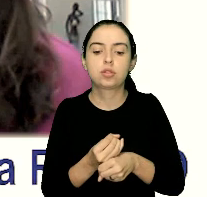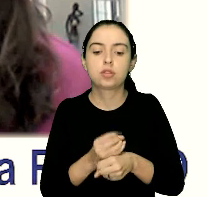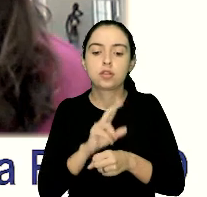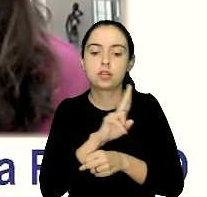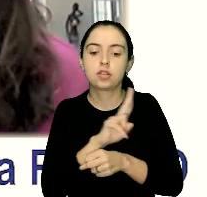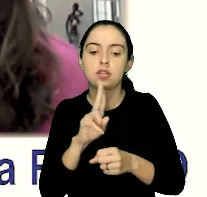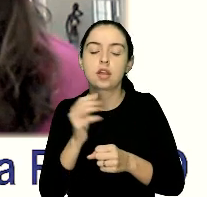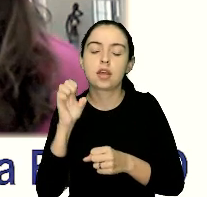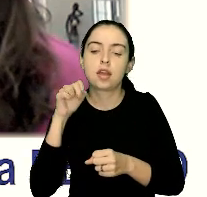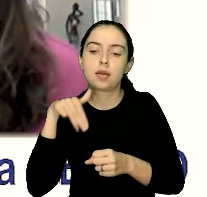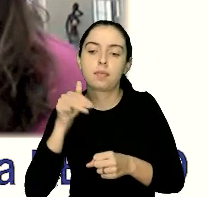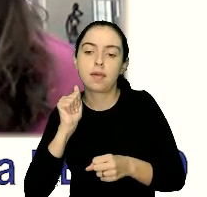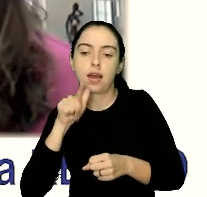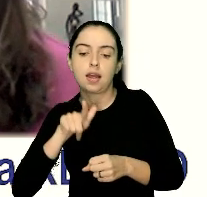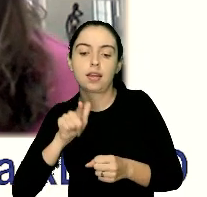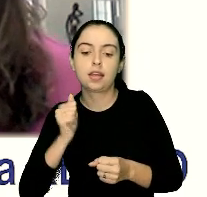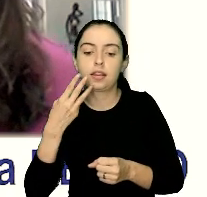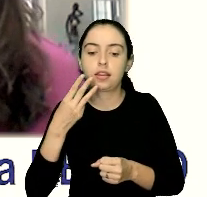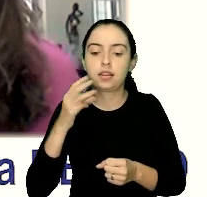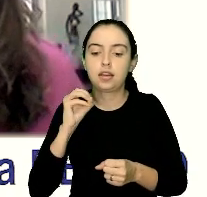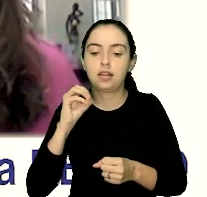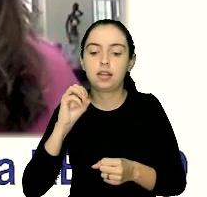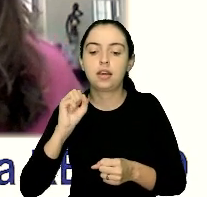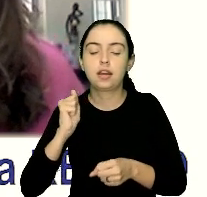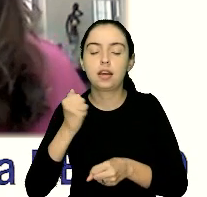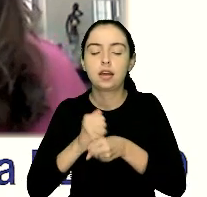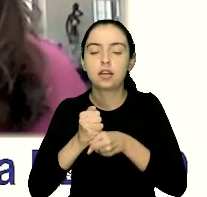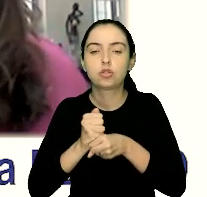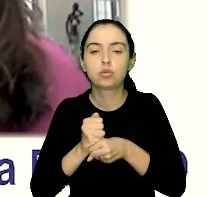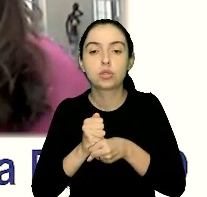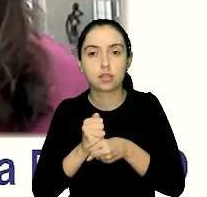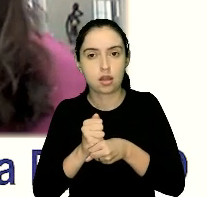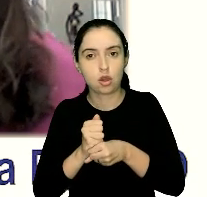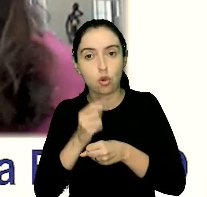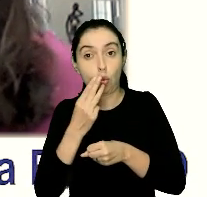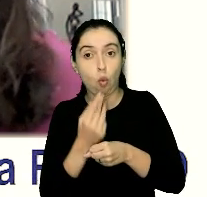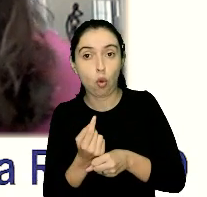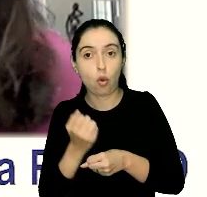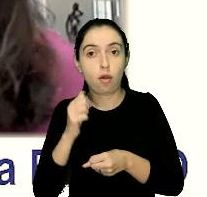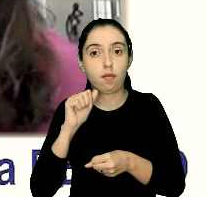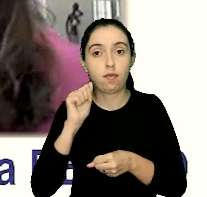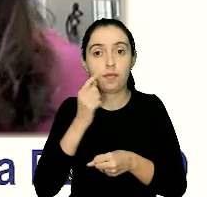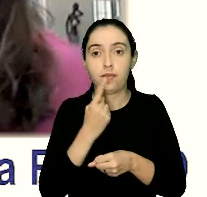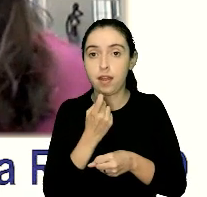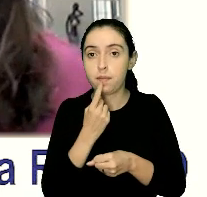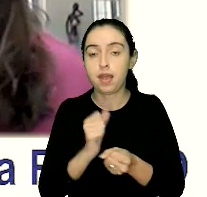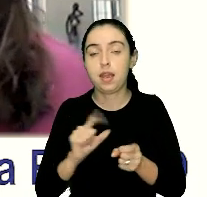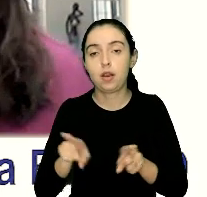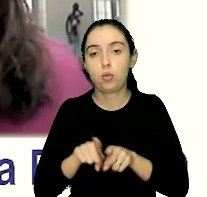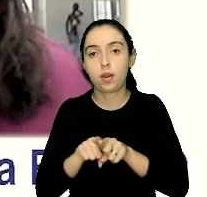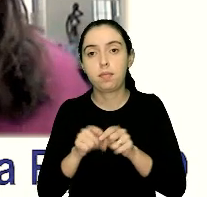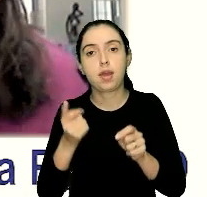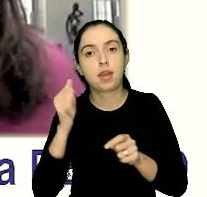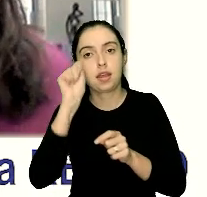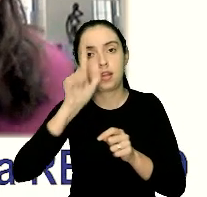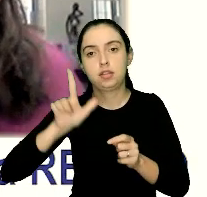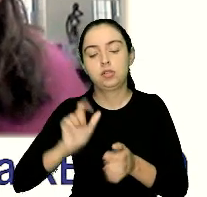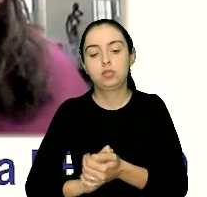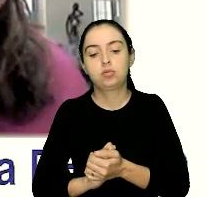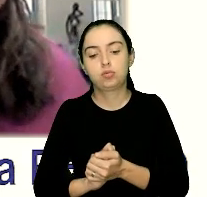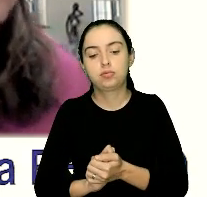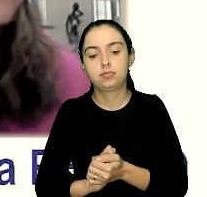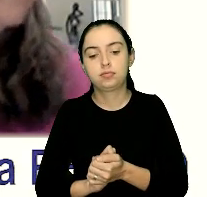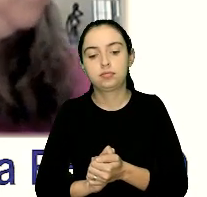cores predominantes vermelho e azul, e uma seta no canto